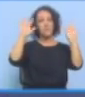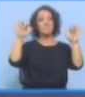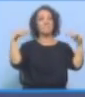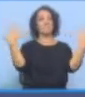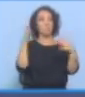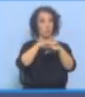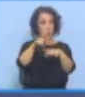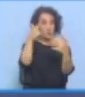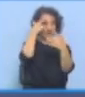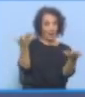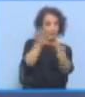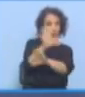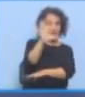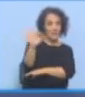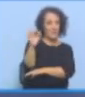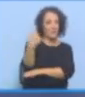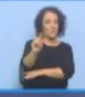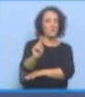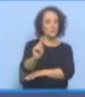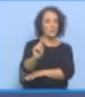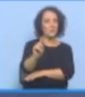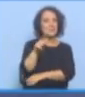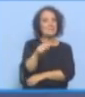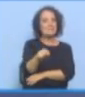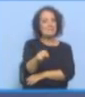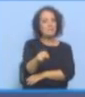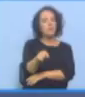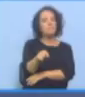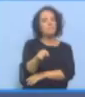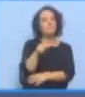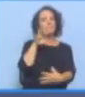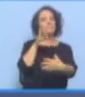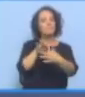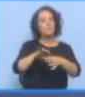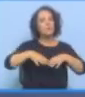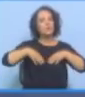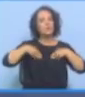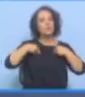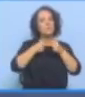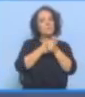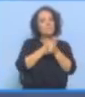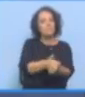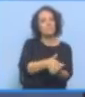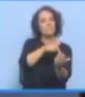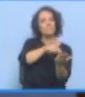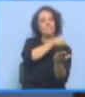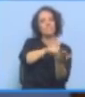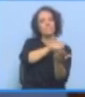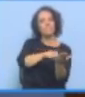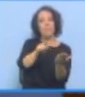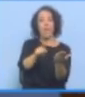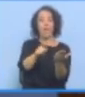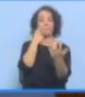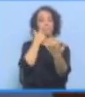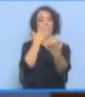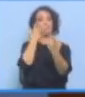é da Revolução Francesa. Isso já está aqui no espírito do Evangelho e é o distintivo